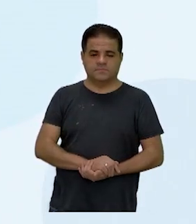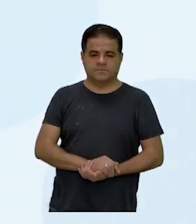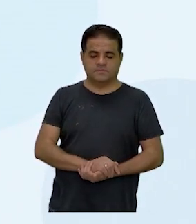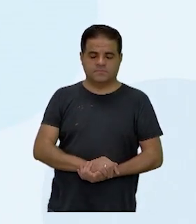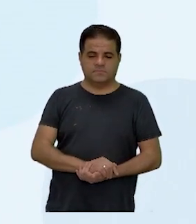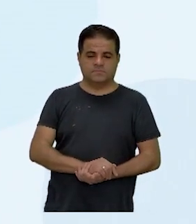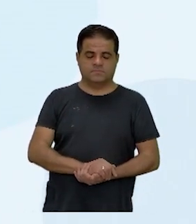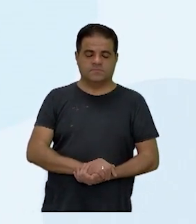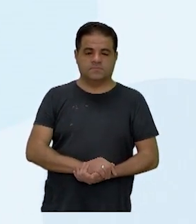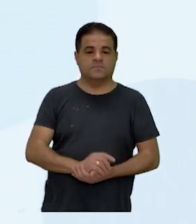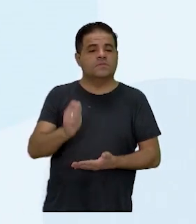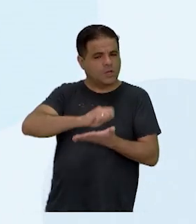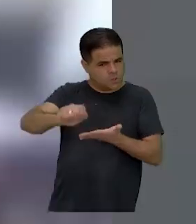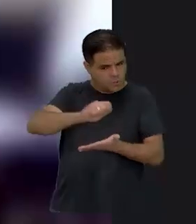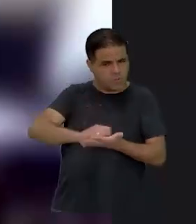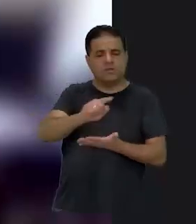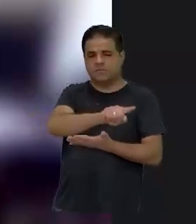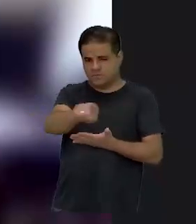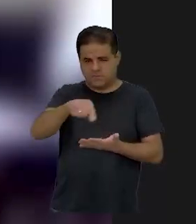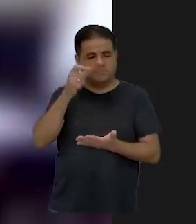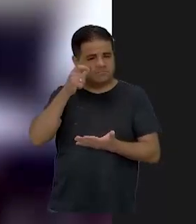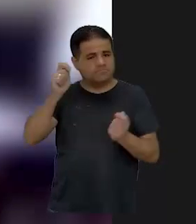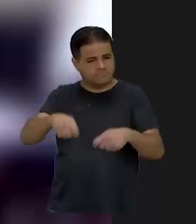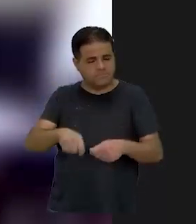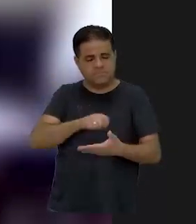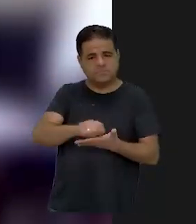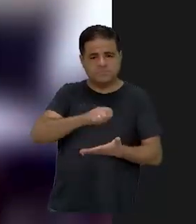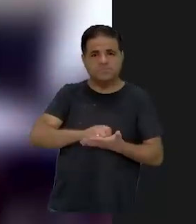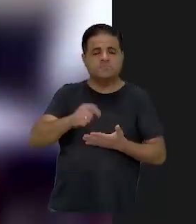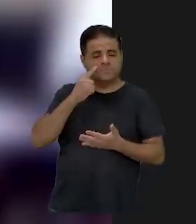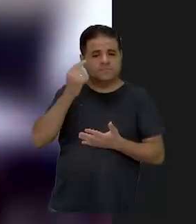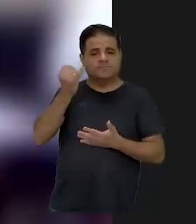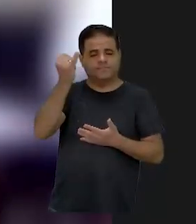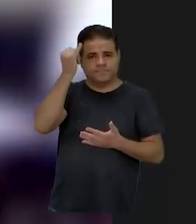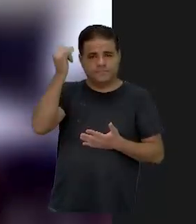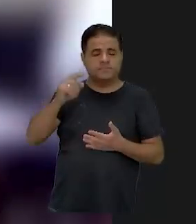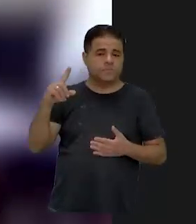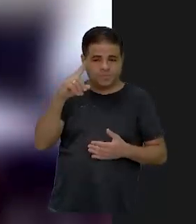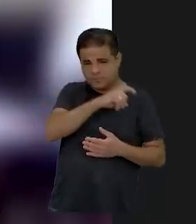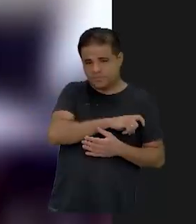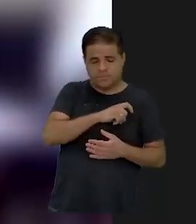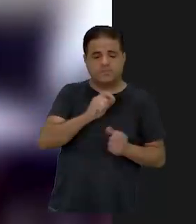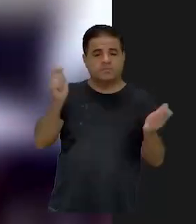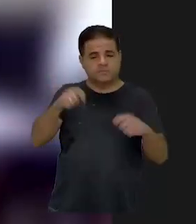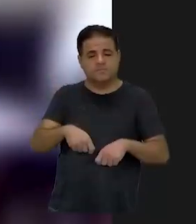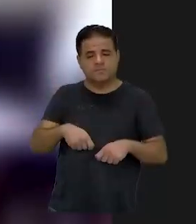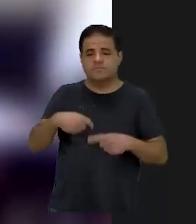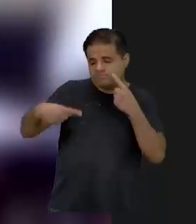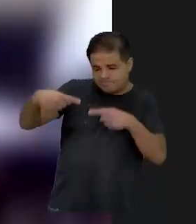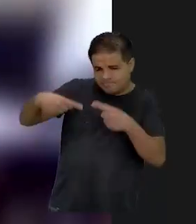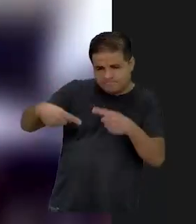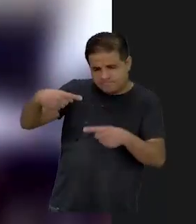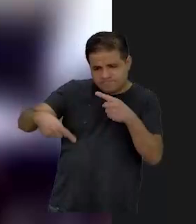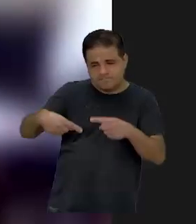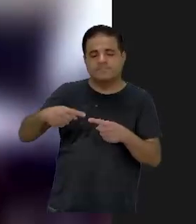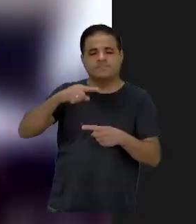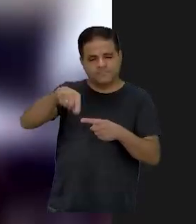ou numa proposição empreendedora e que, ao mesmo tempo, faça uma intervenção na